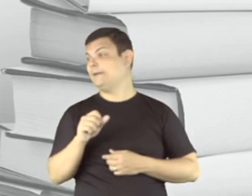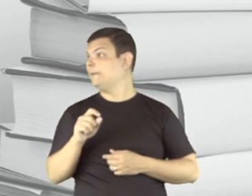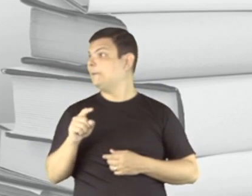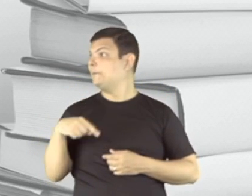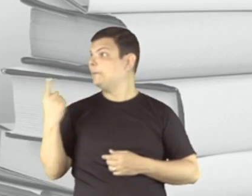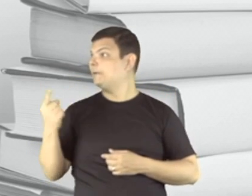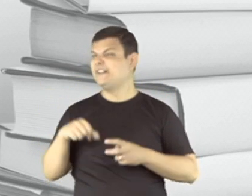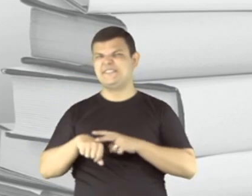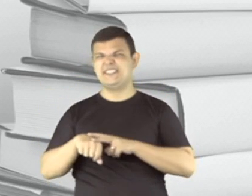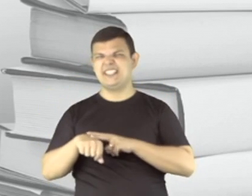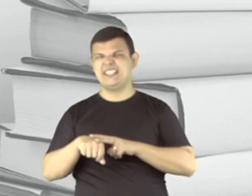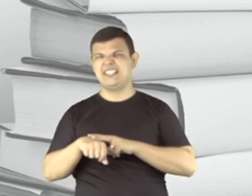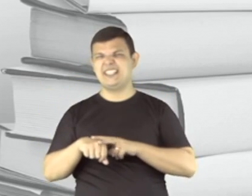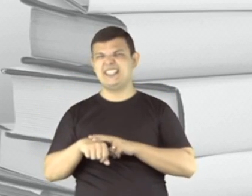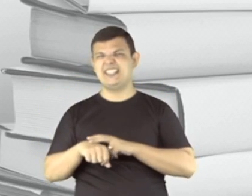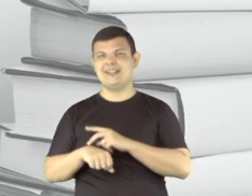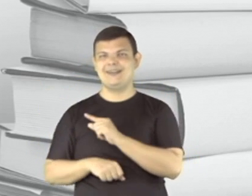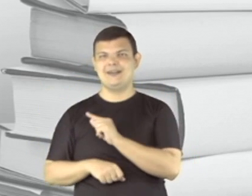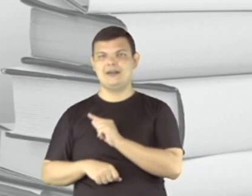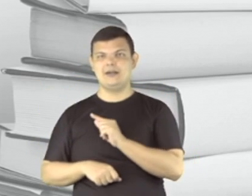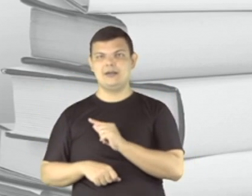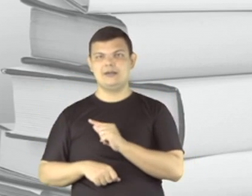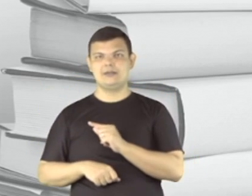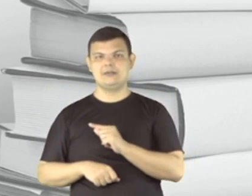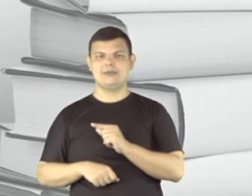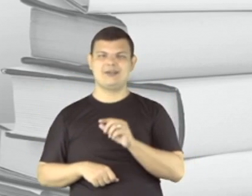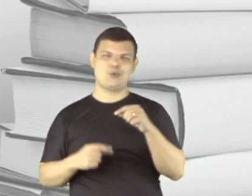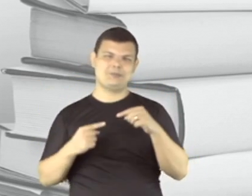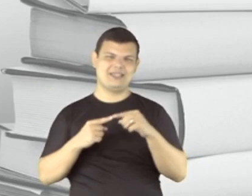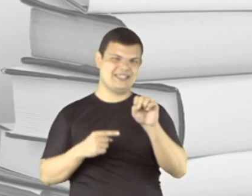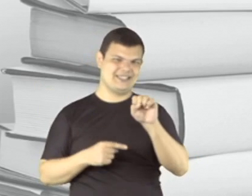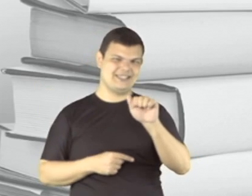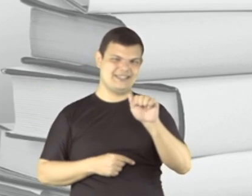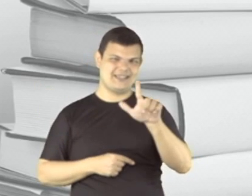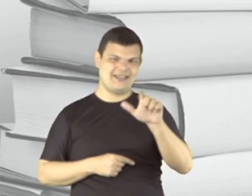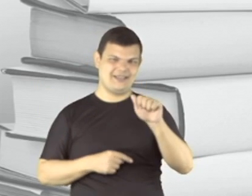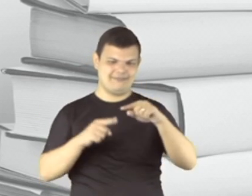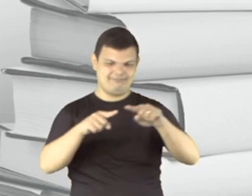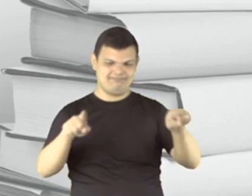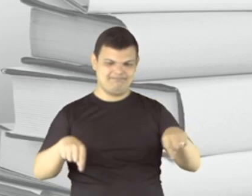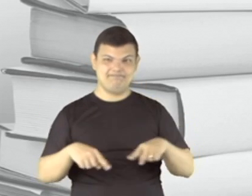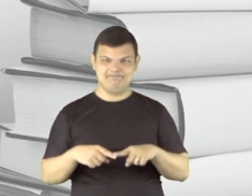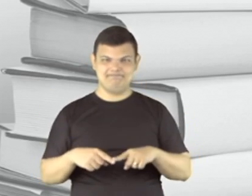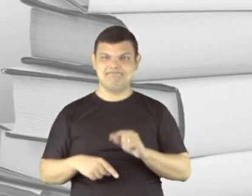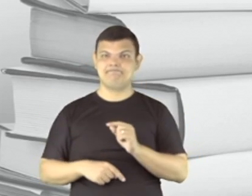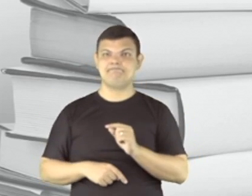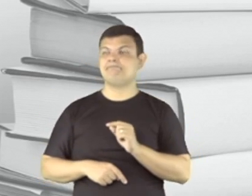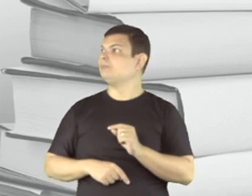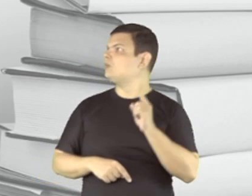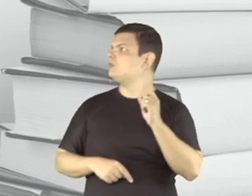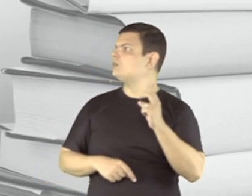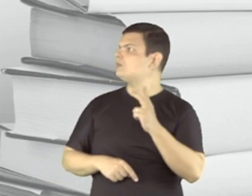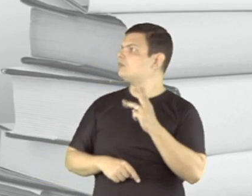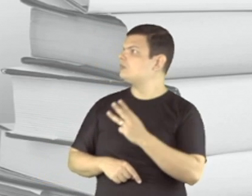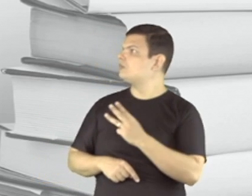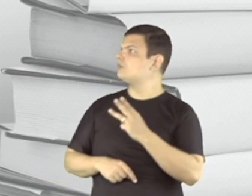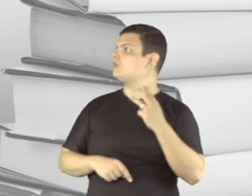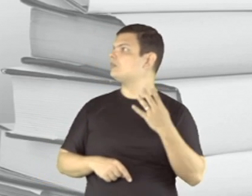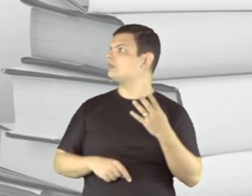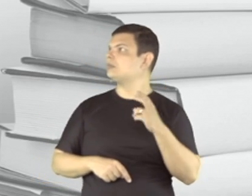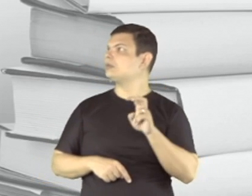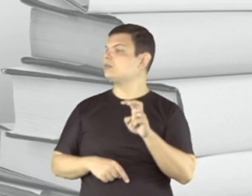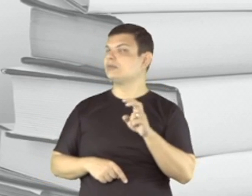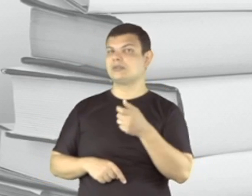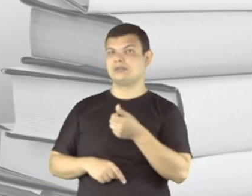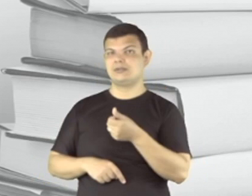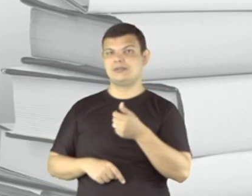Já aqui, esta área aqui, que seria a sala, ó. Olha quantos metros quadrados tem a sala. 1, 2, 3,